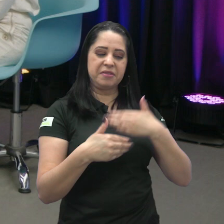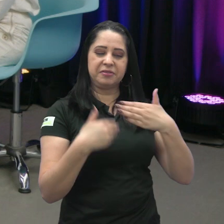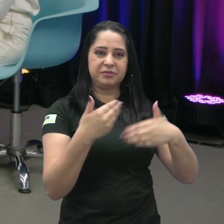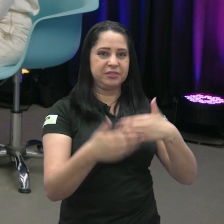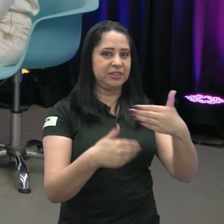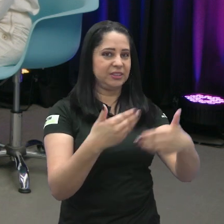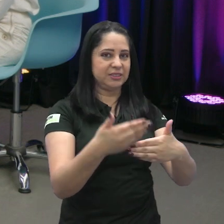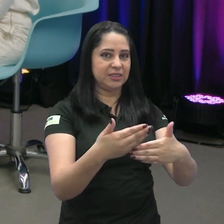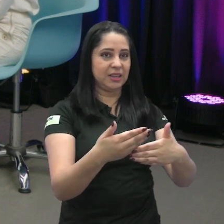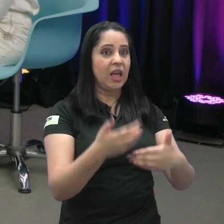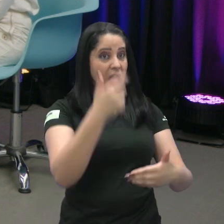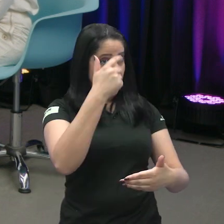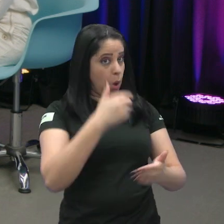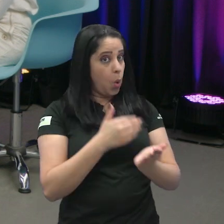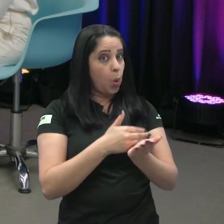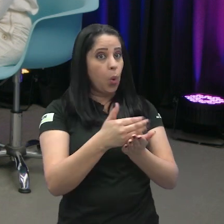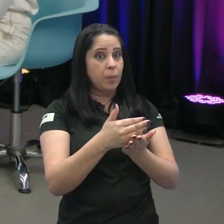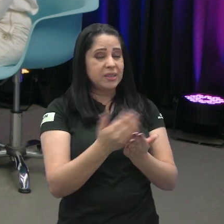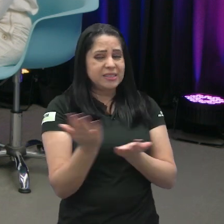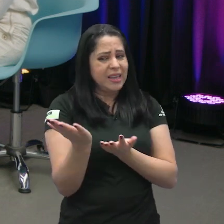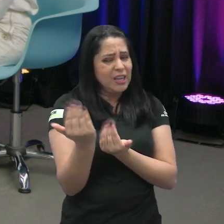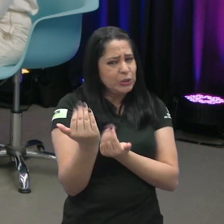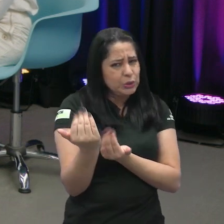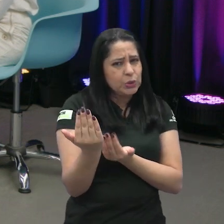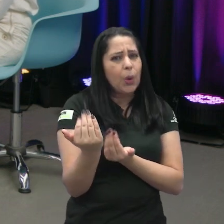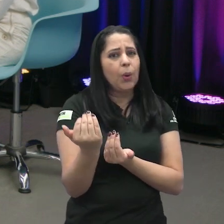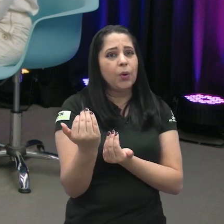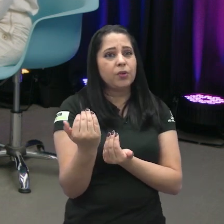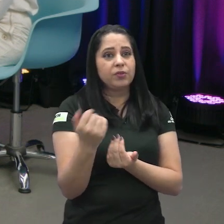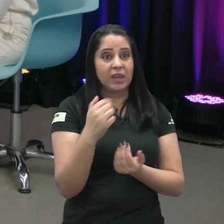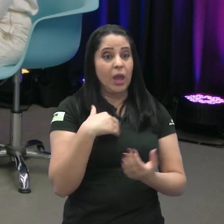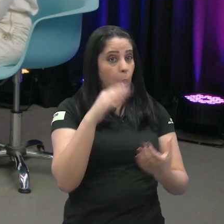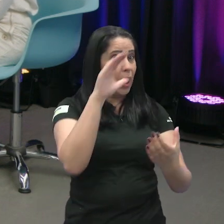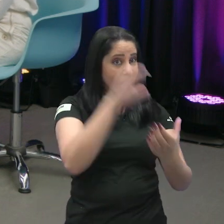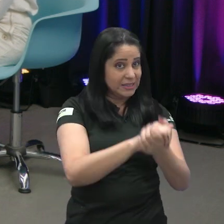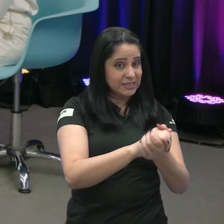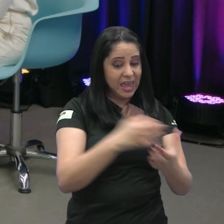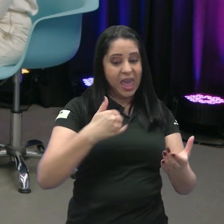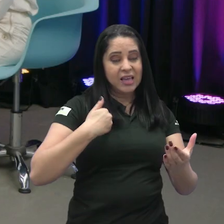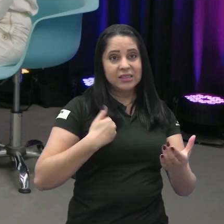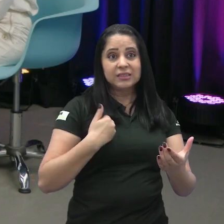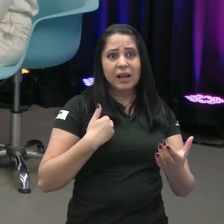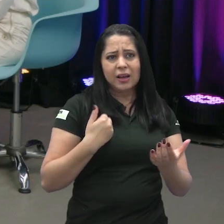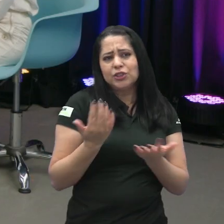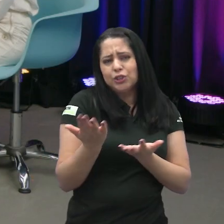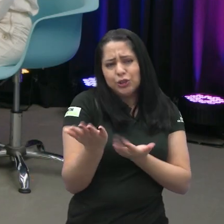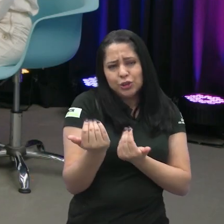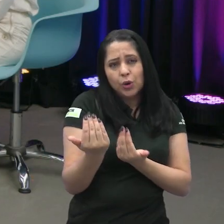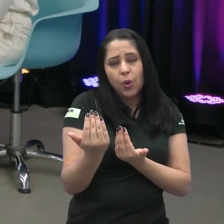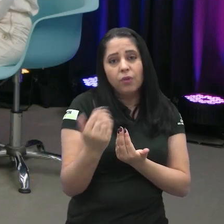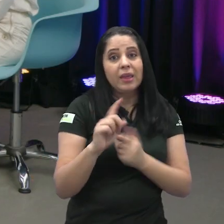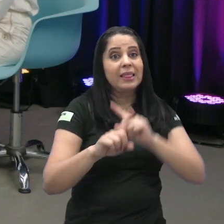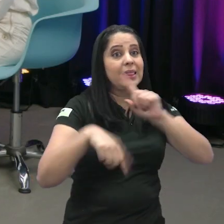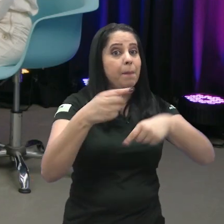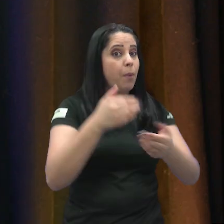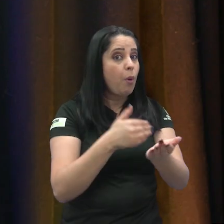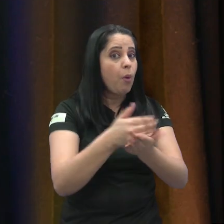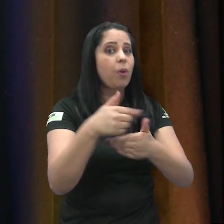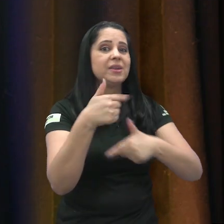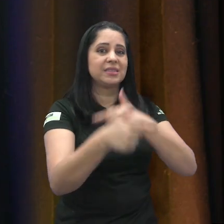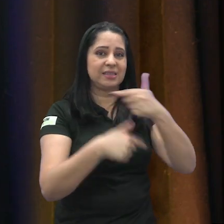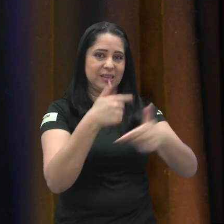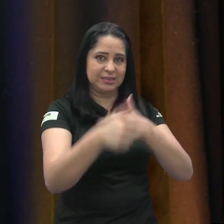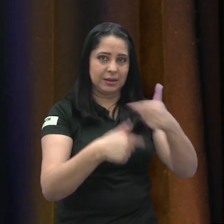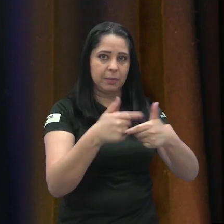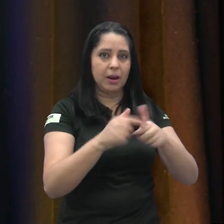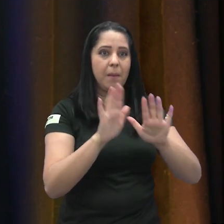tudo que eu construí. Acho que eu comecei muito cedo a ter uma vida, né? Então, casei muito nova e tudo mais. Comecei a trabalhar depois, mas